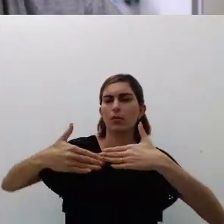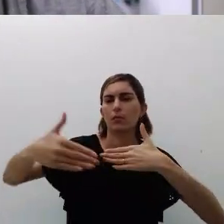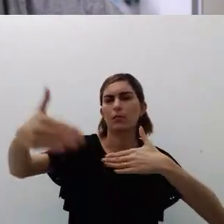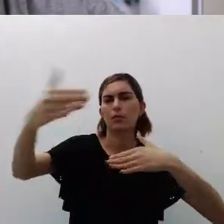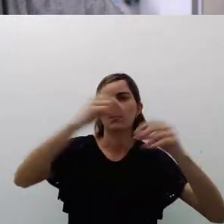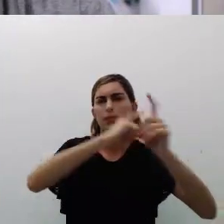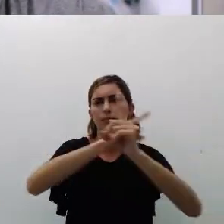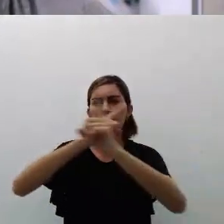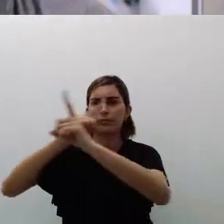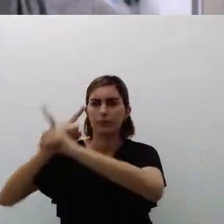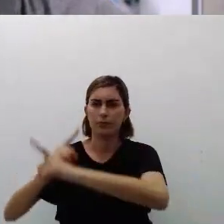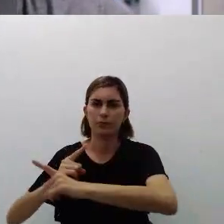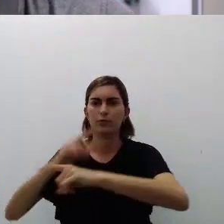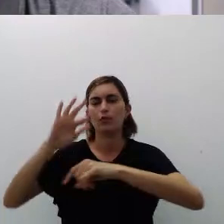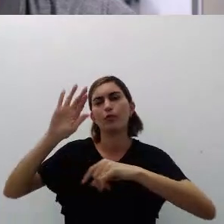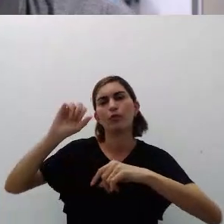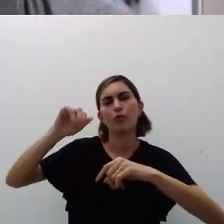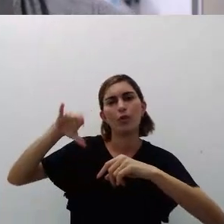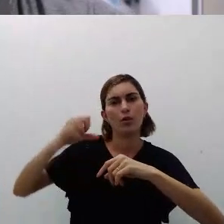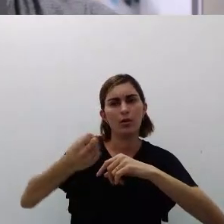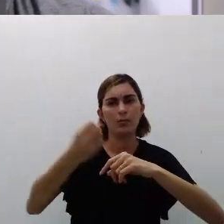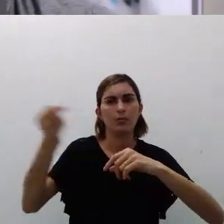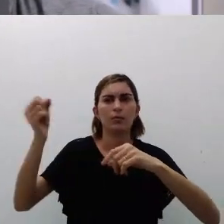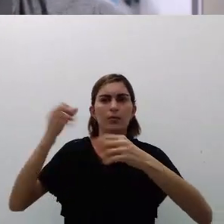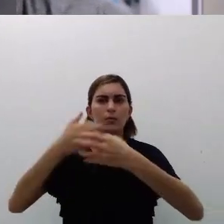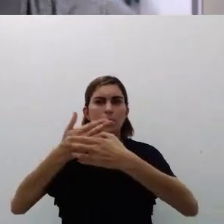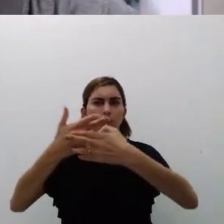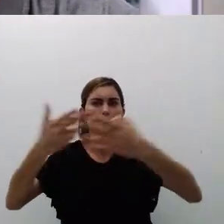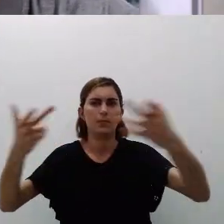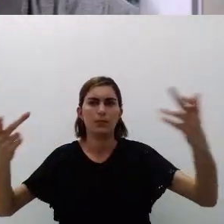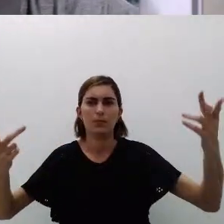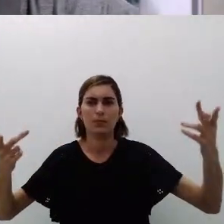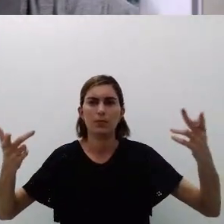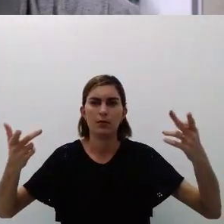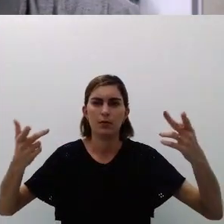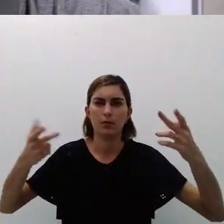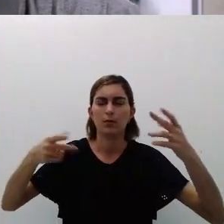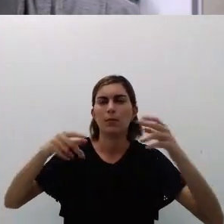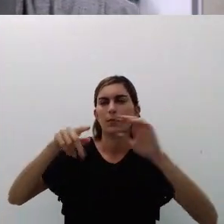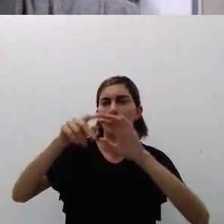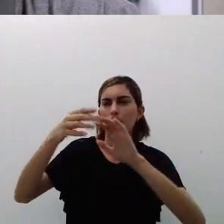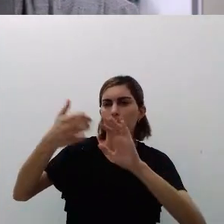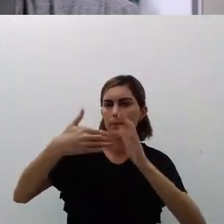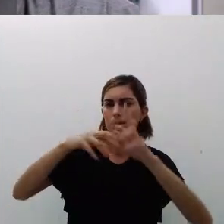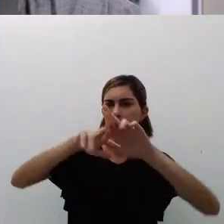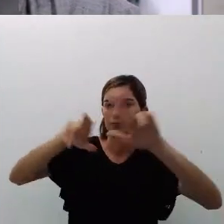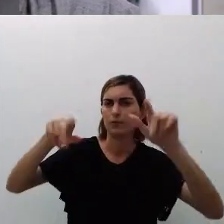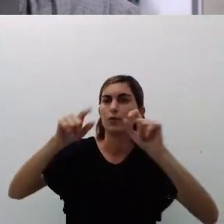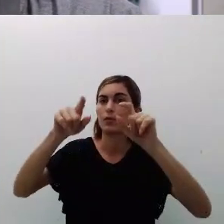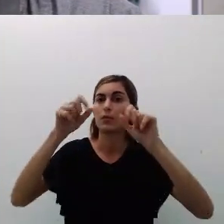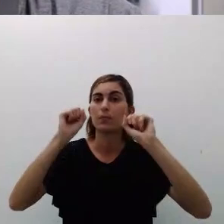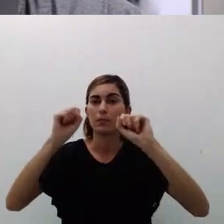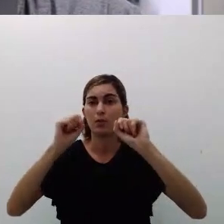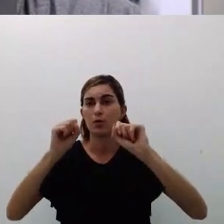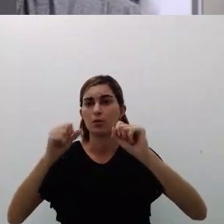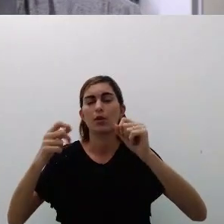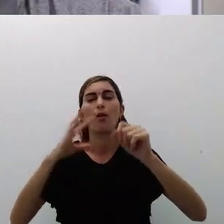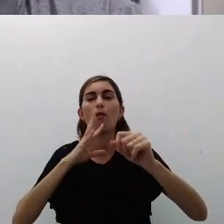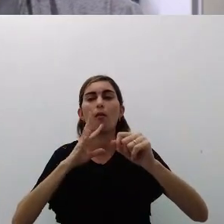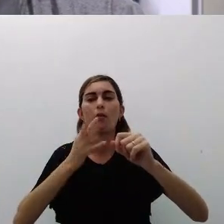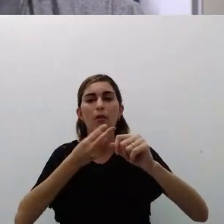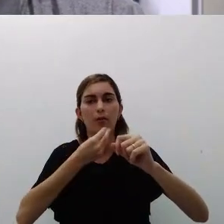apenas montando uma página, você possa reconhecer essas